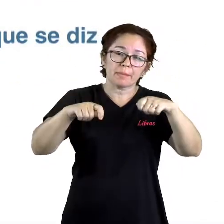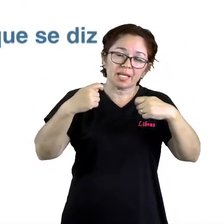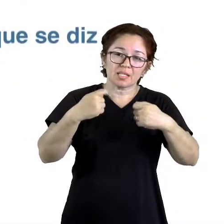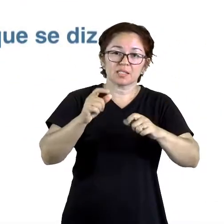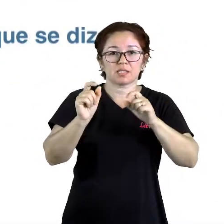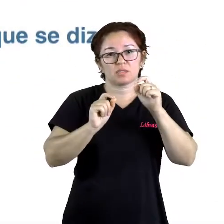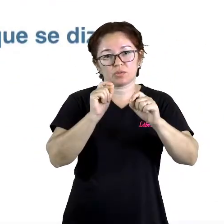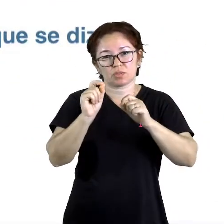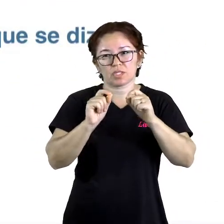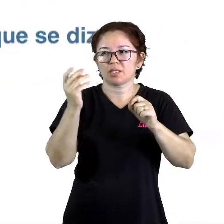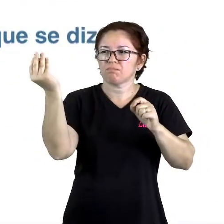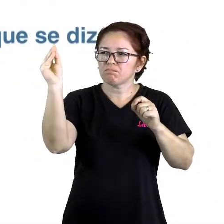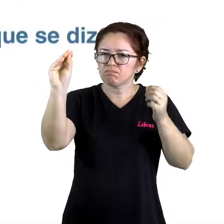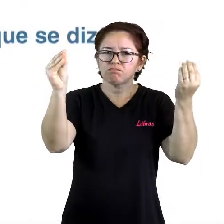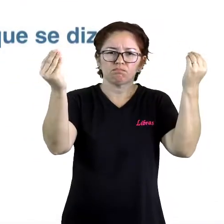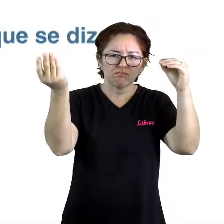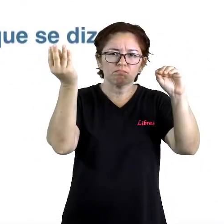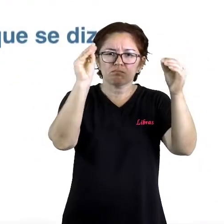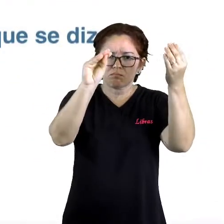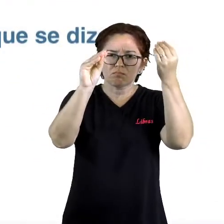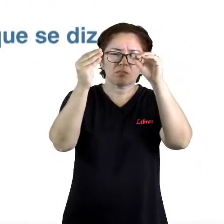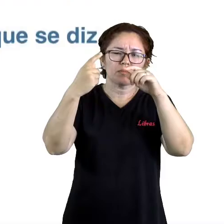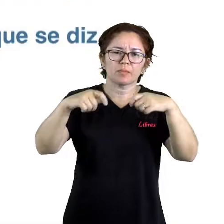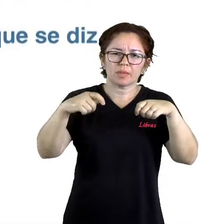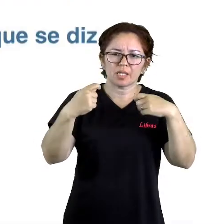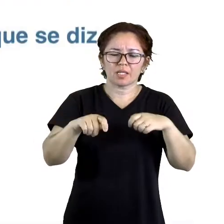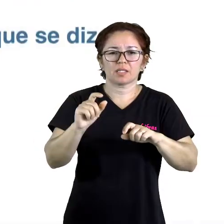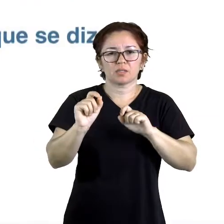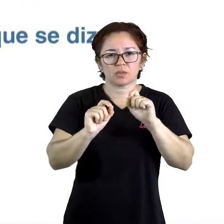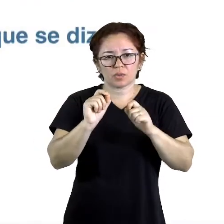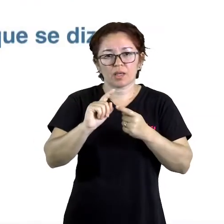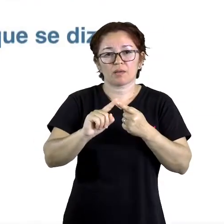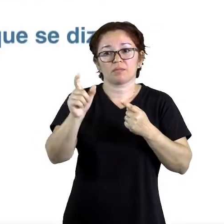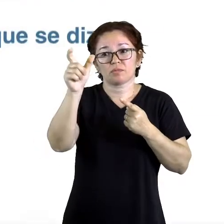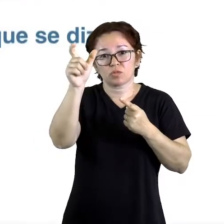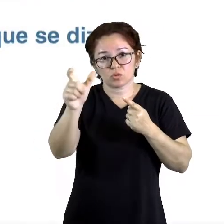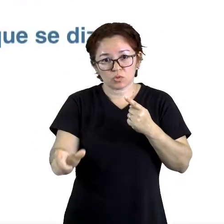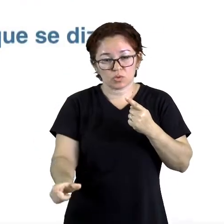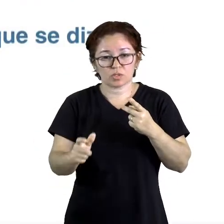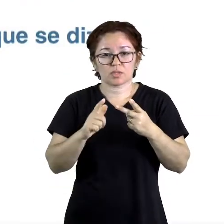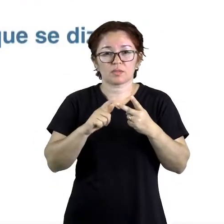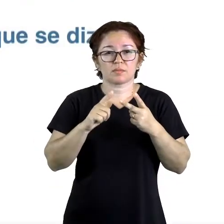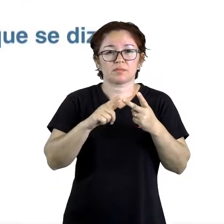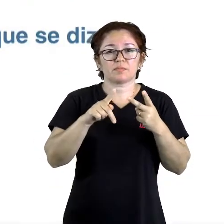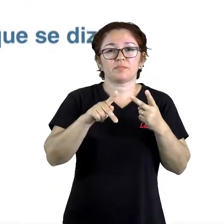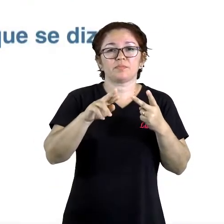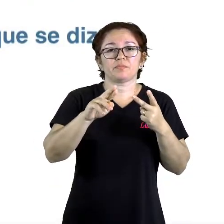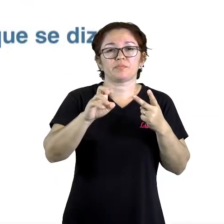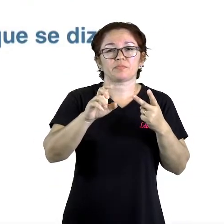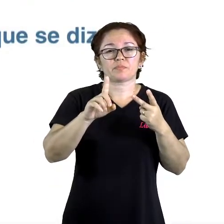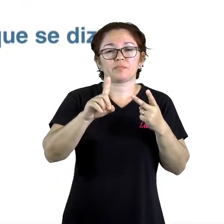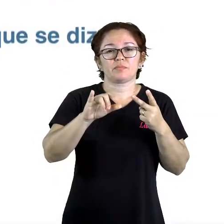Os termos essenciais da oração são o sujeito e o predicado.